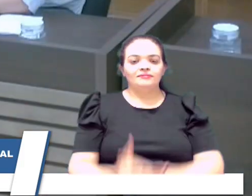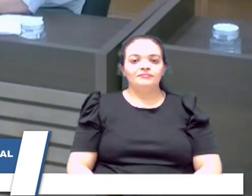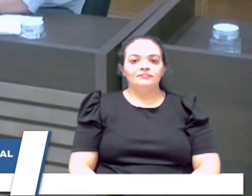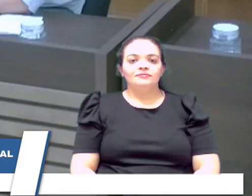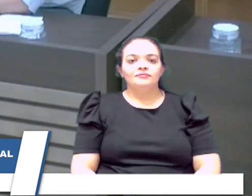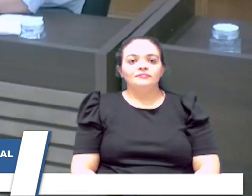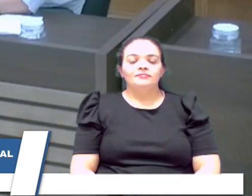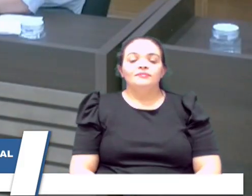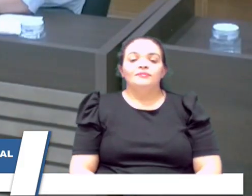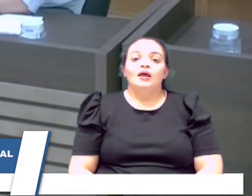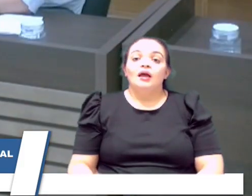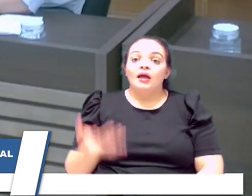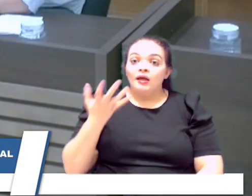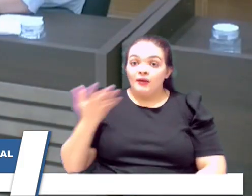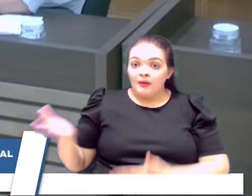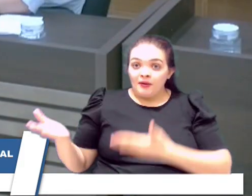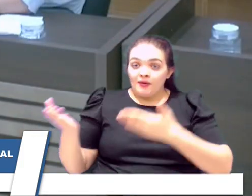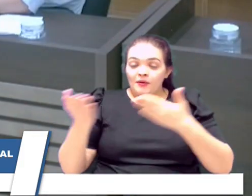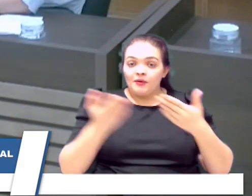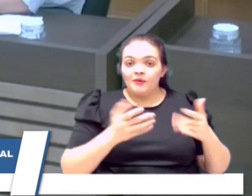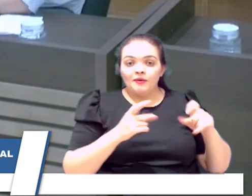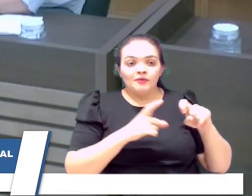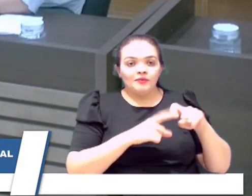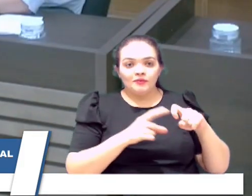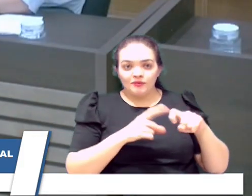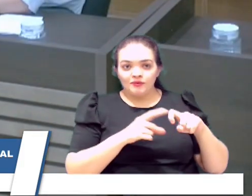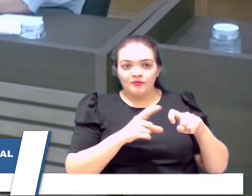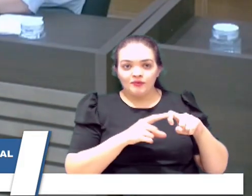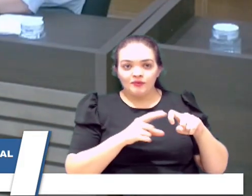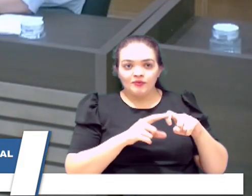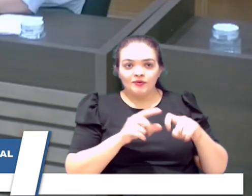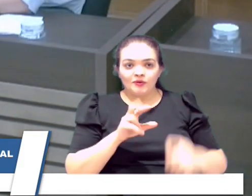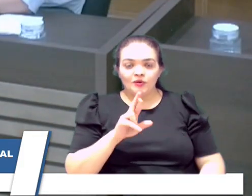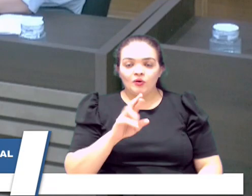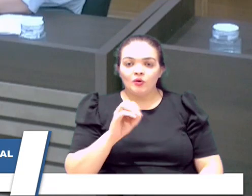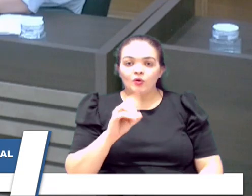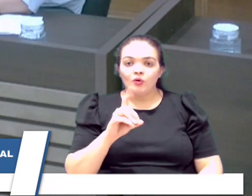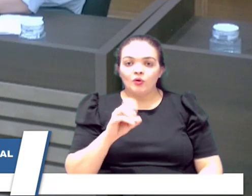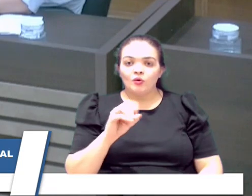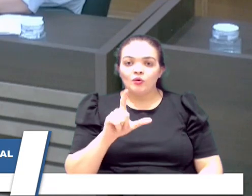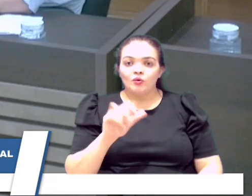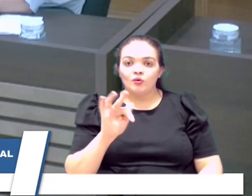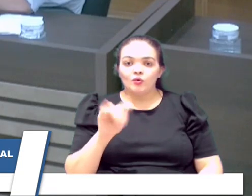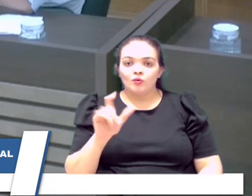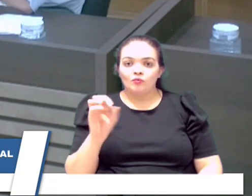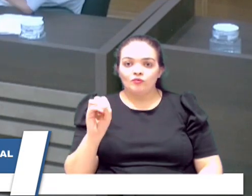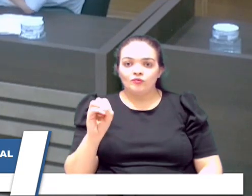Eu queria chamar o médico Rodolfo Takaoka, por favor.